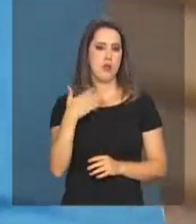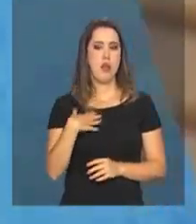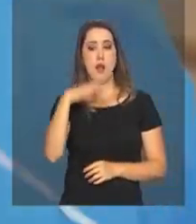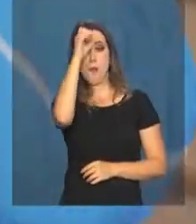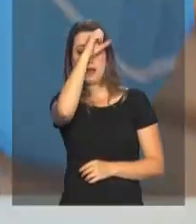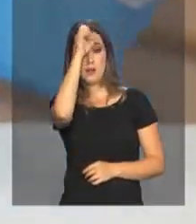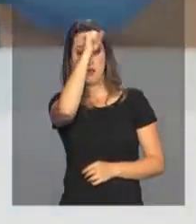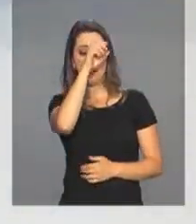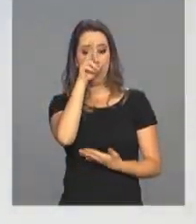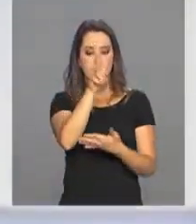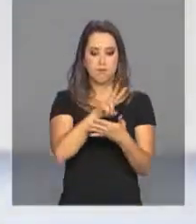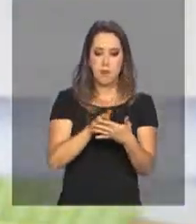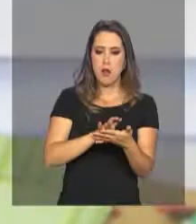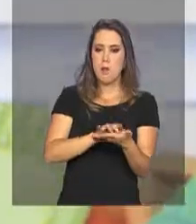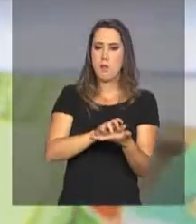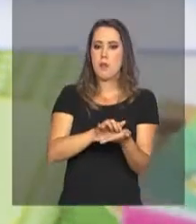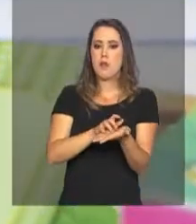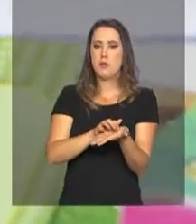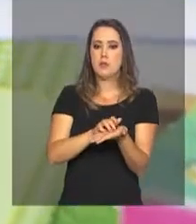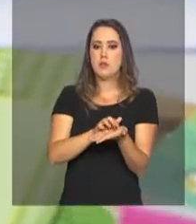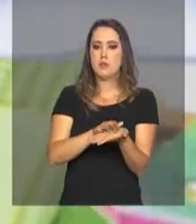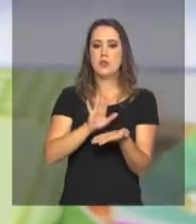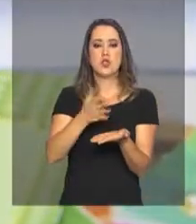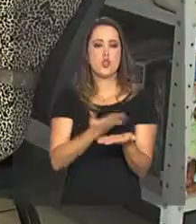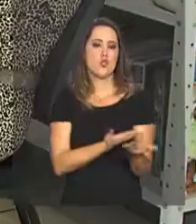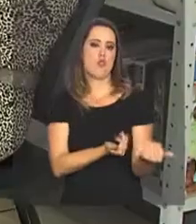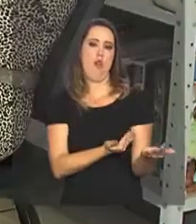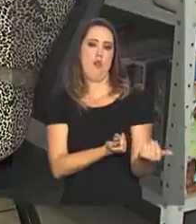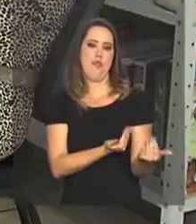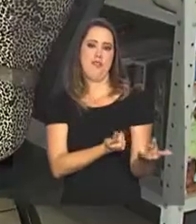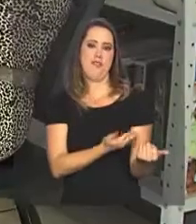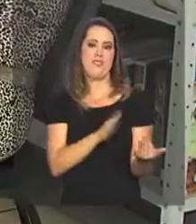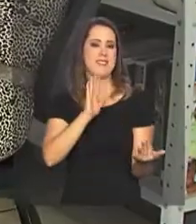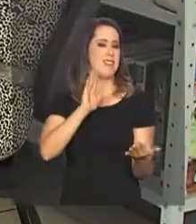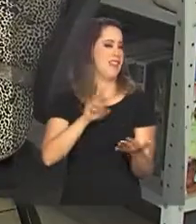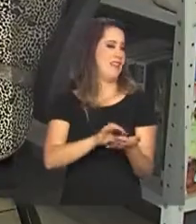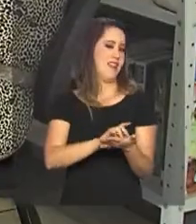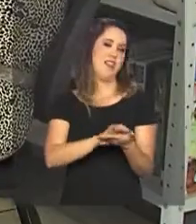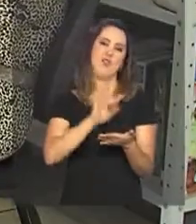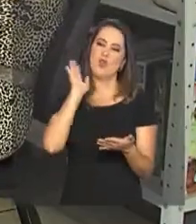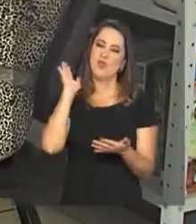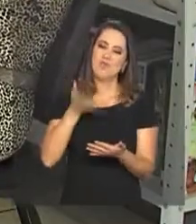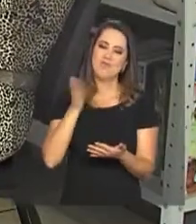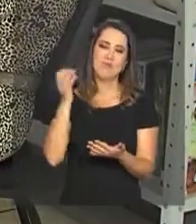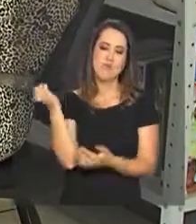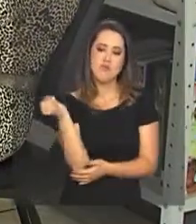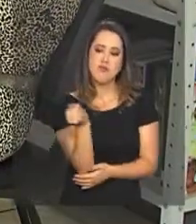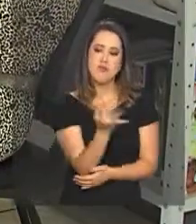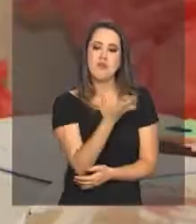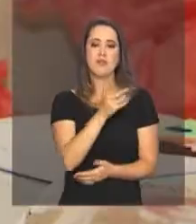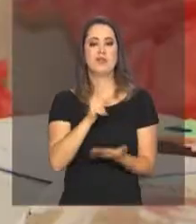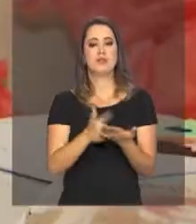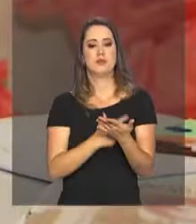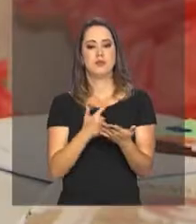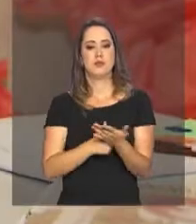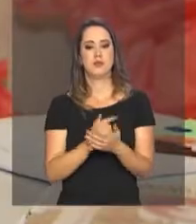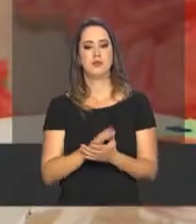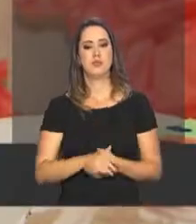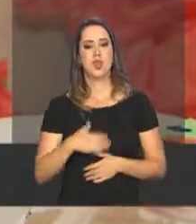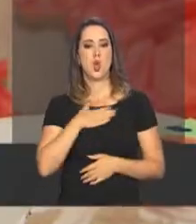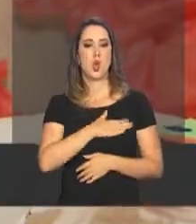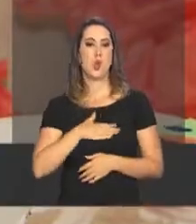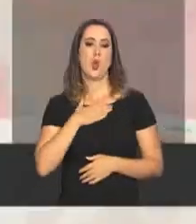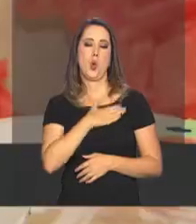a ler em braile ainda jovem e já perdeu as contas de quantos livros leu mas tem seus favoritos gosto muito de